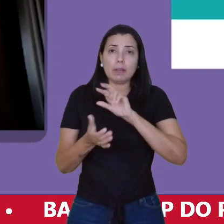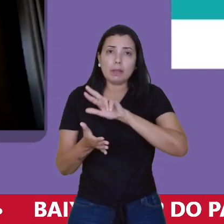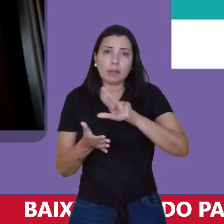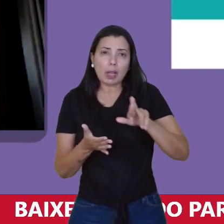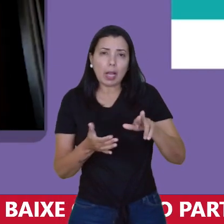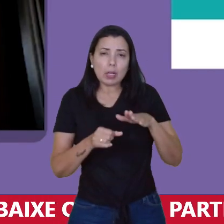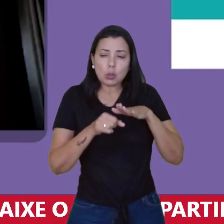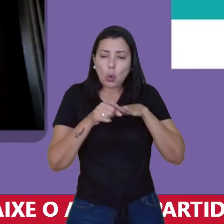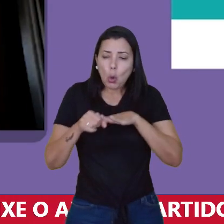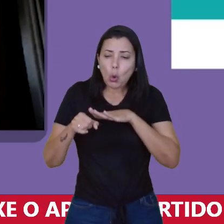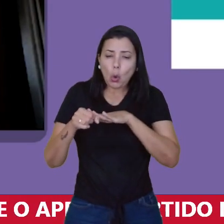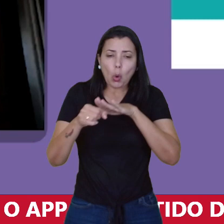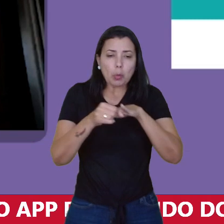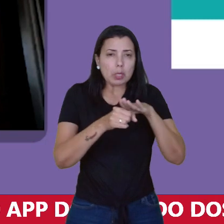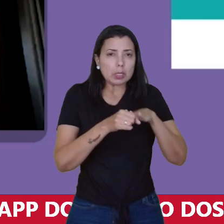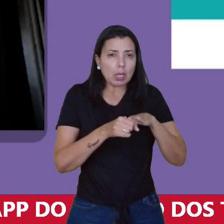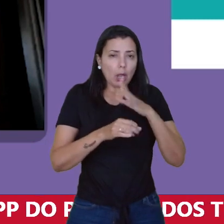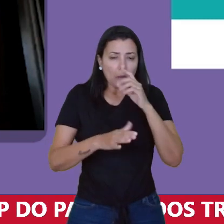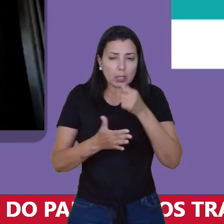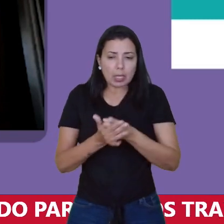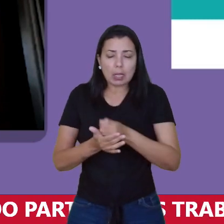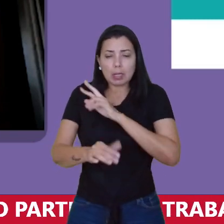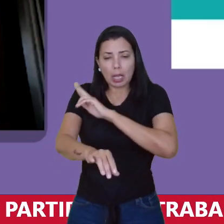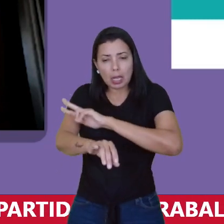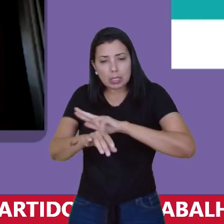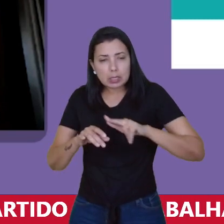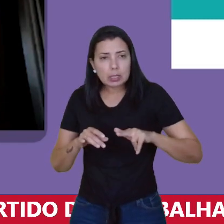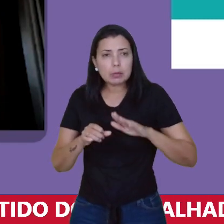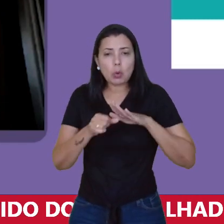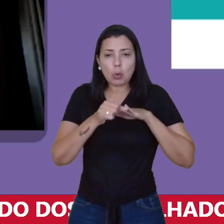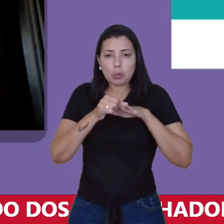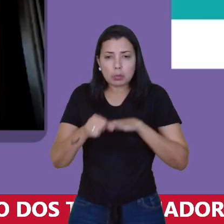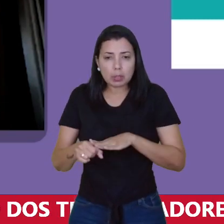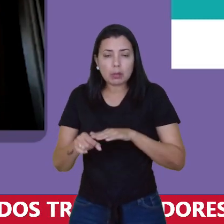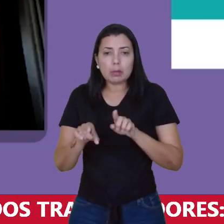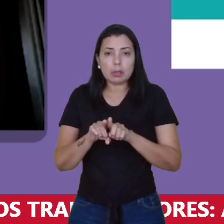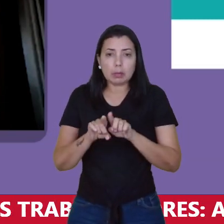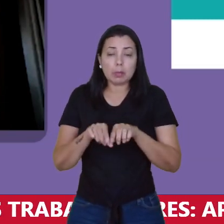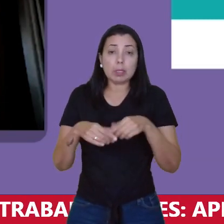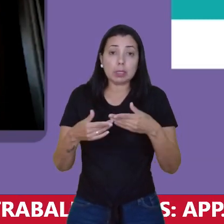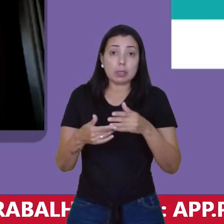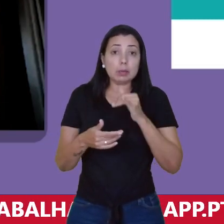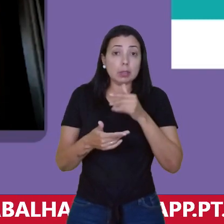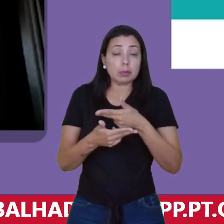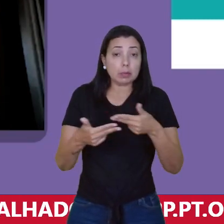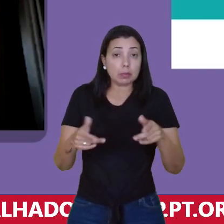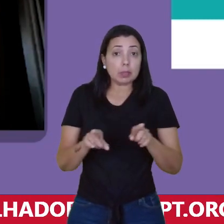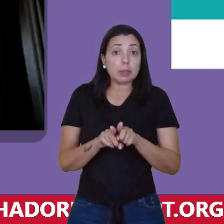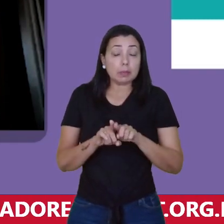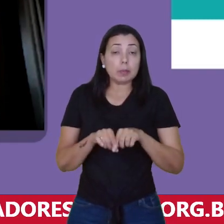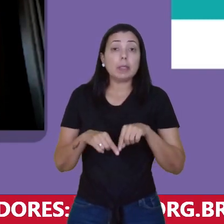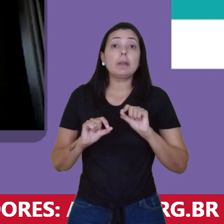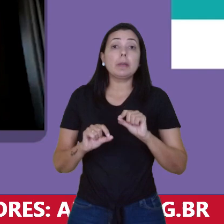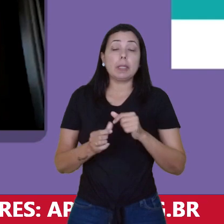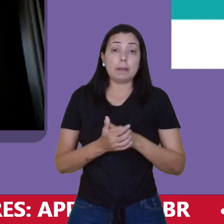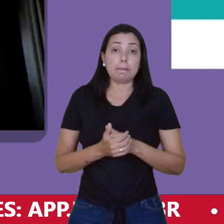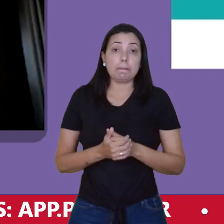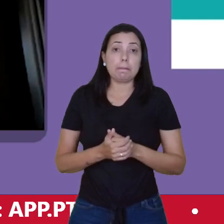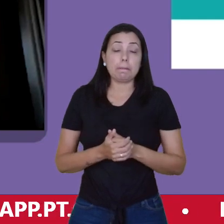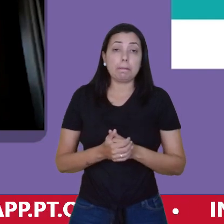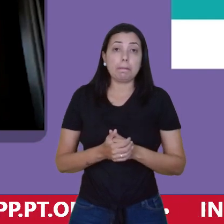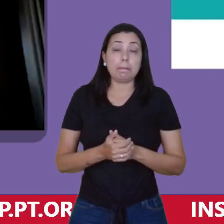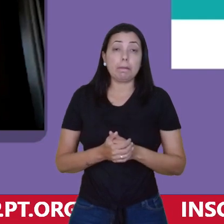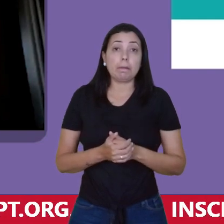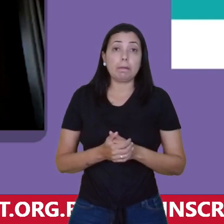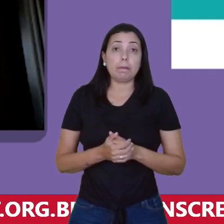de opressão, como o patriarcado, o racismo, a opressão da sexualidade, o colonialismo, e como parte